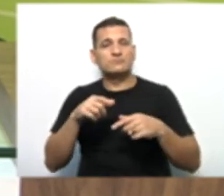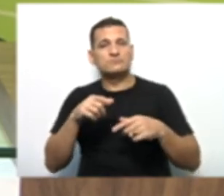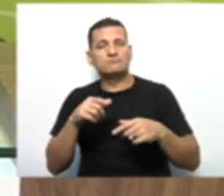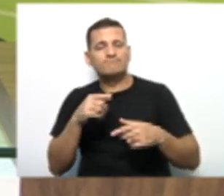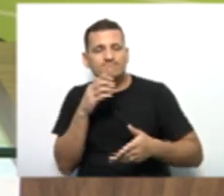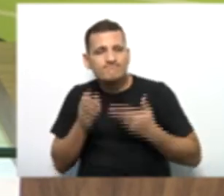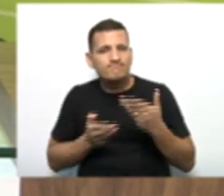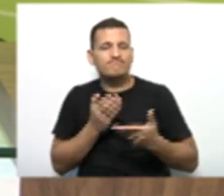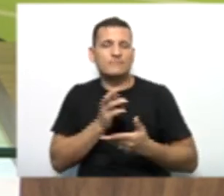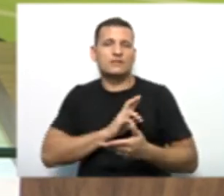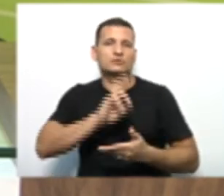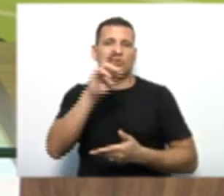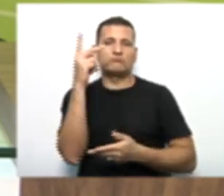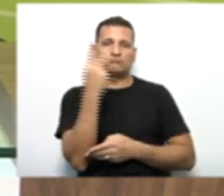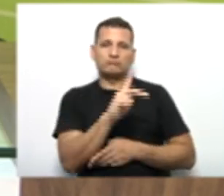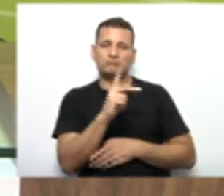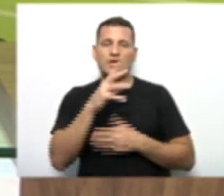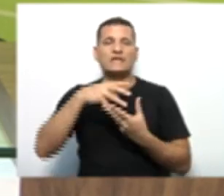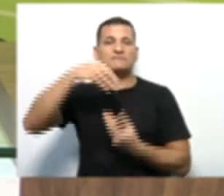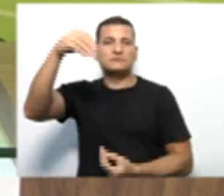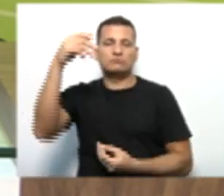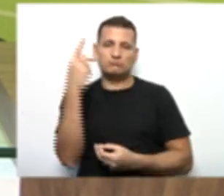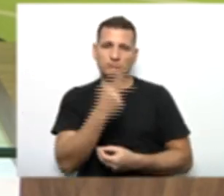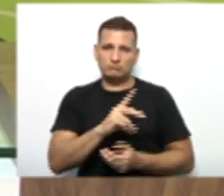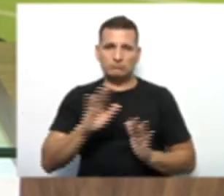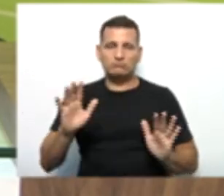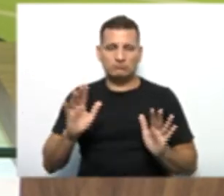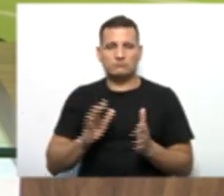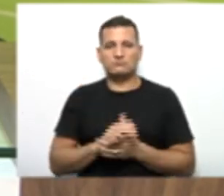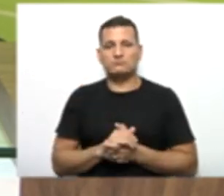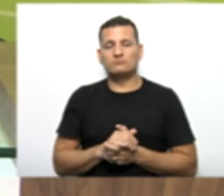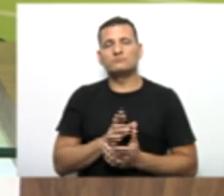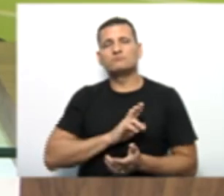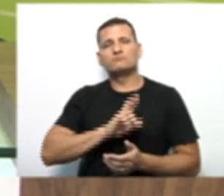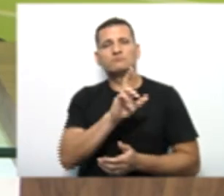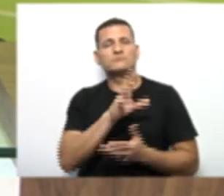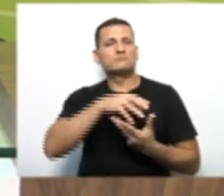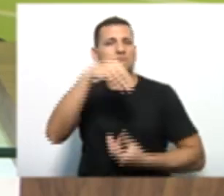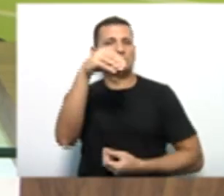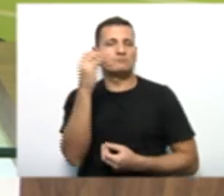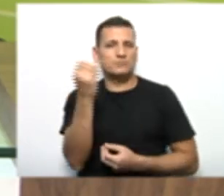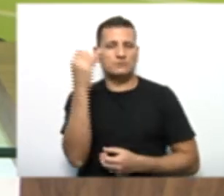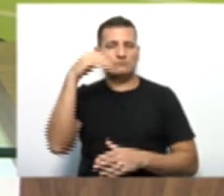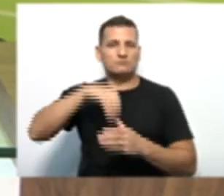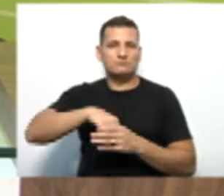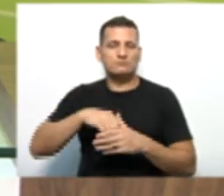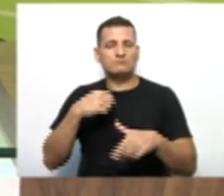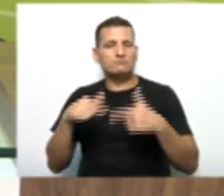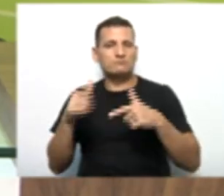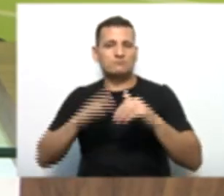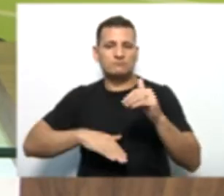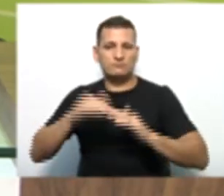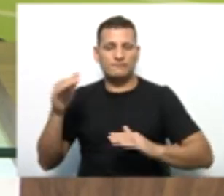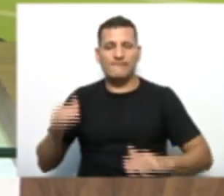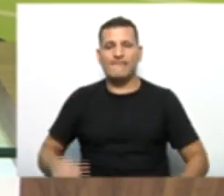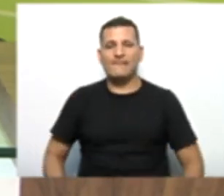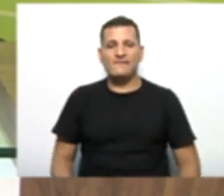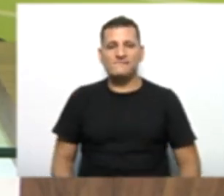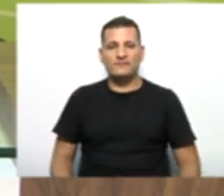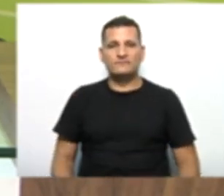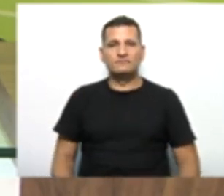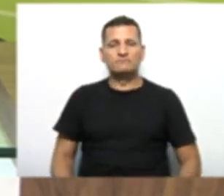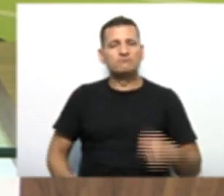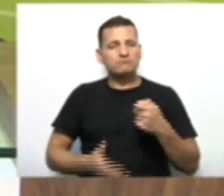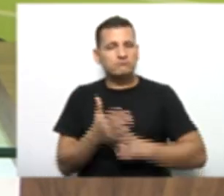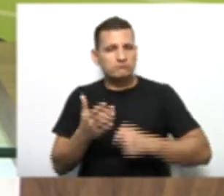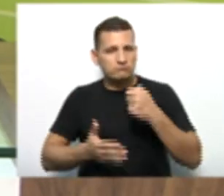Já tem pesquisas mostrando o quanto a espiritualidade e a religiosidade, elas são importantes dentro do exercício profissional. Persistência,